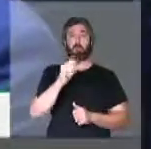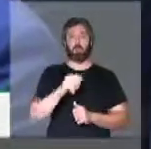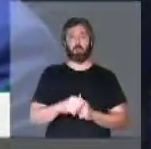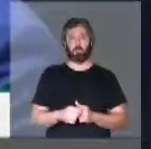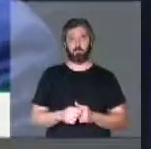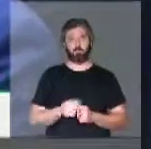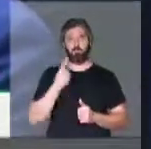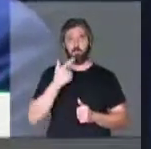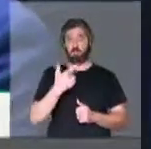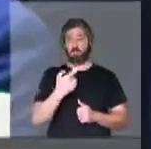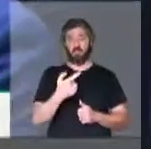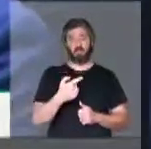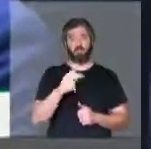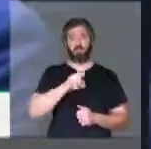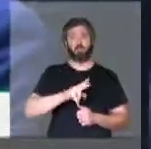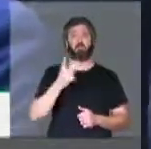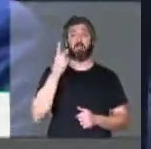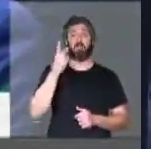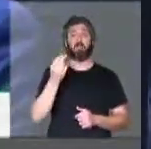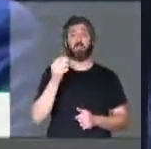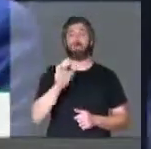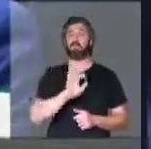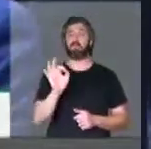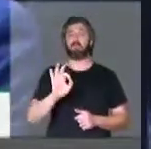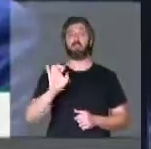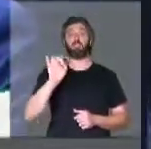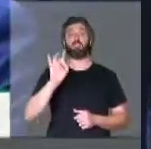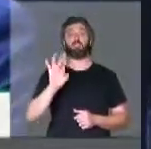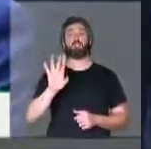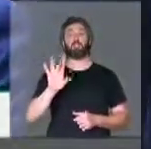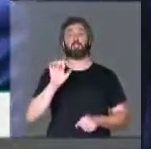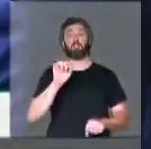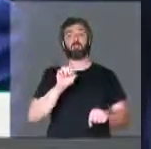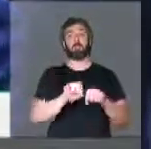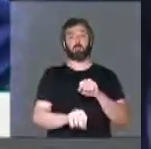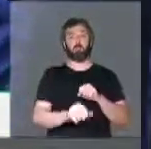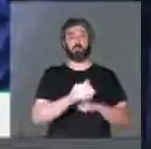disse que armas não servem para nada a não ser para a morte.